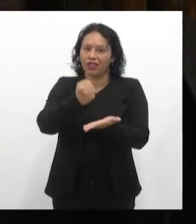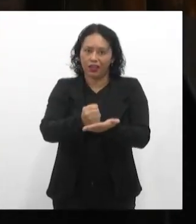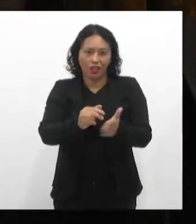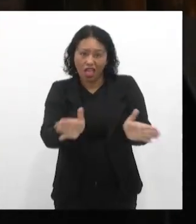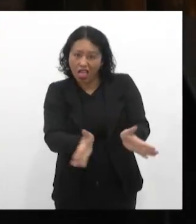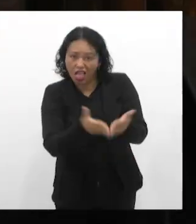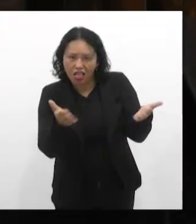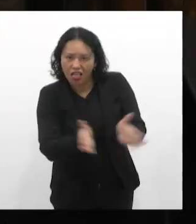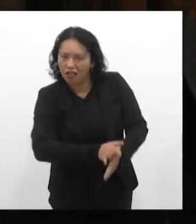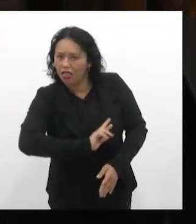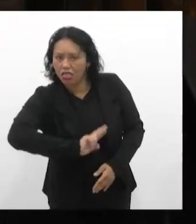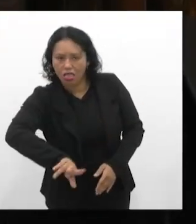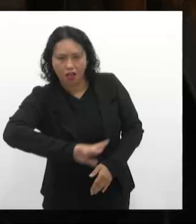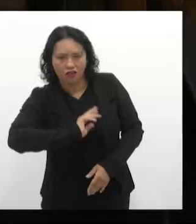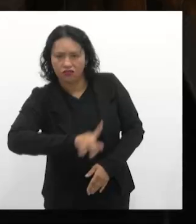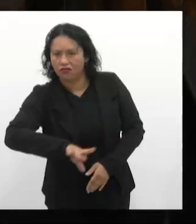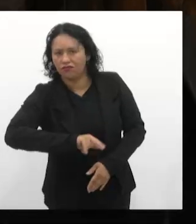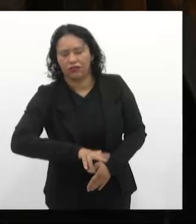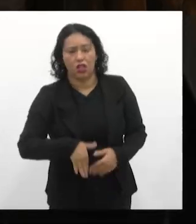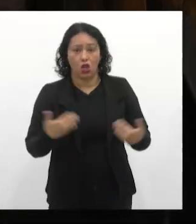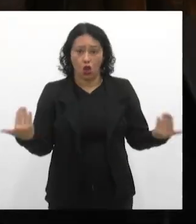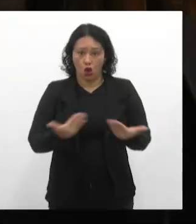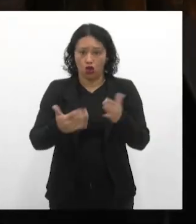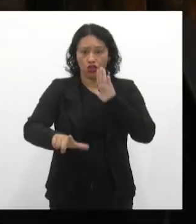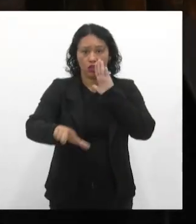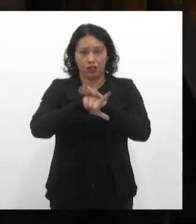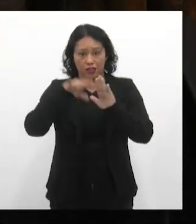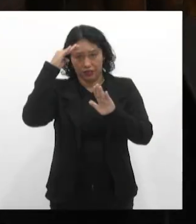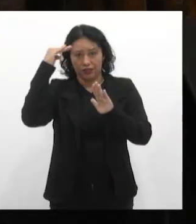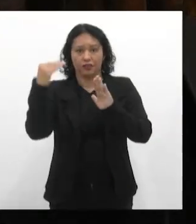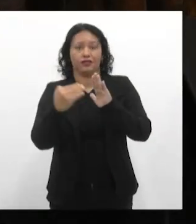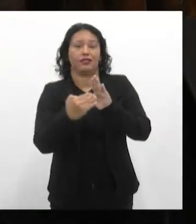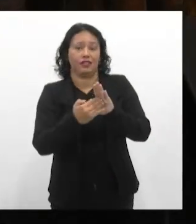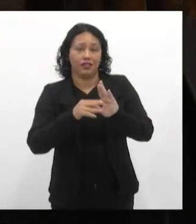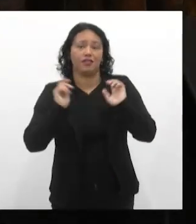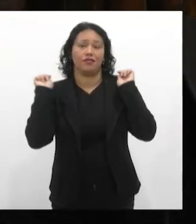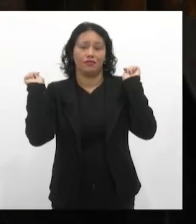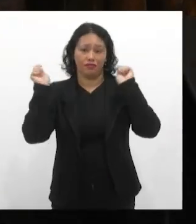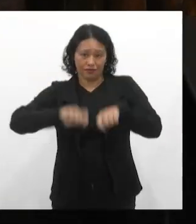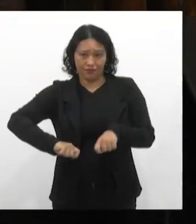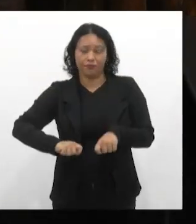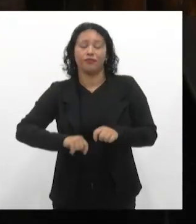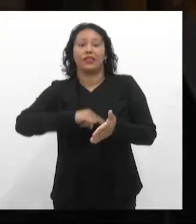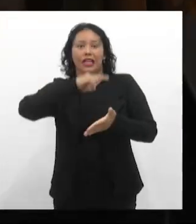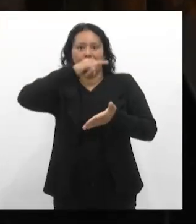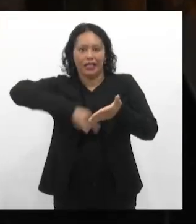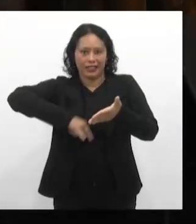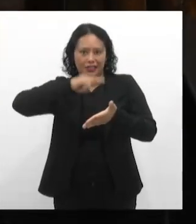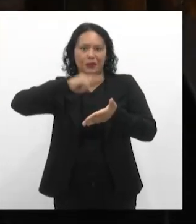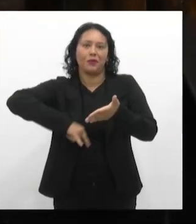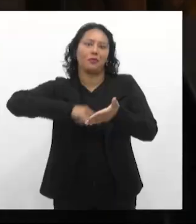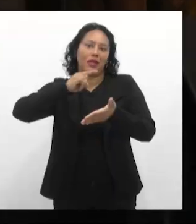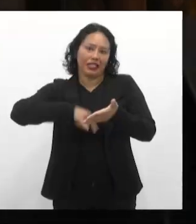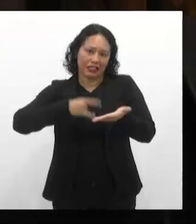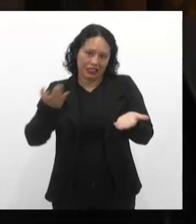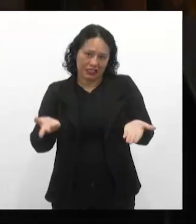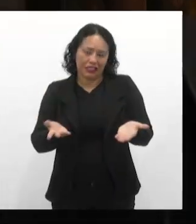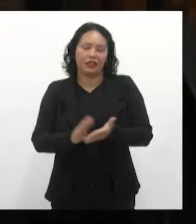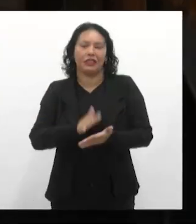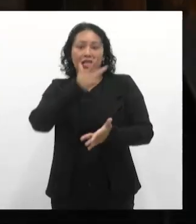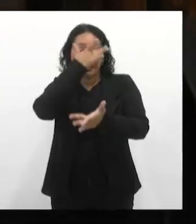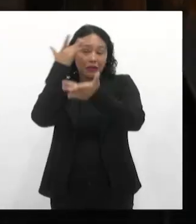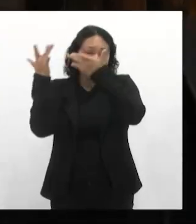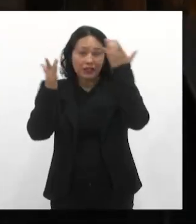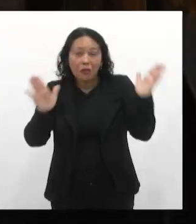pobres e hoje já está previsto em lei a possibilidade dessa documentação em que pessoas